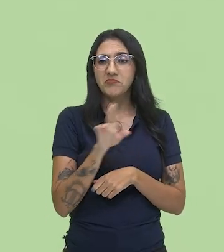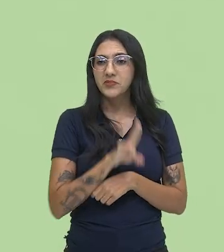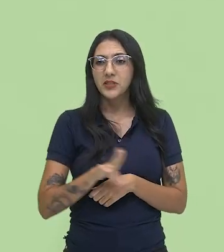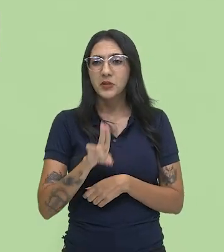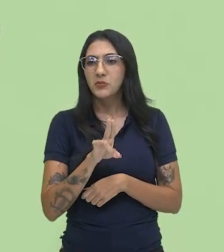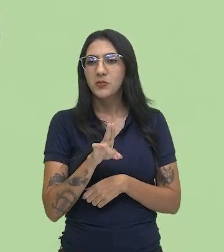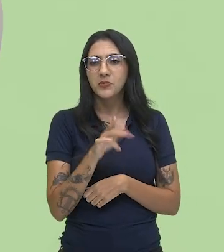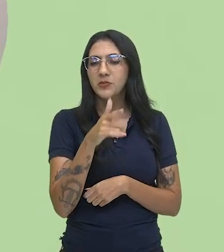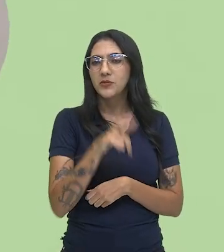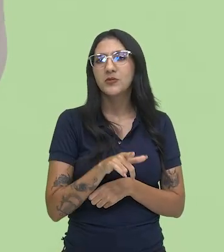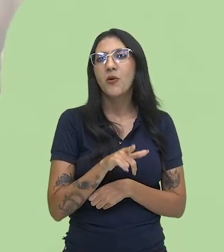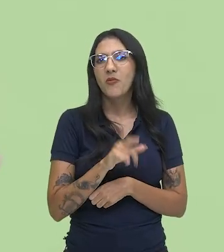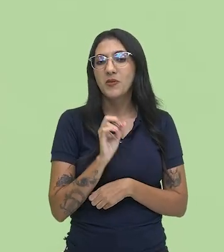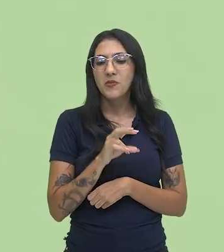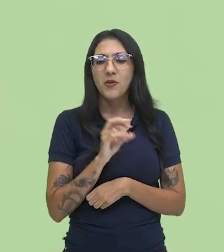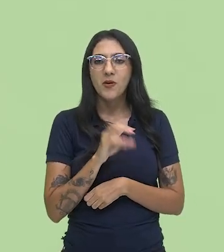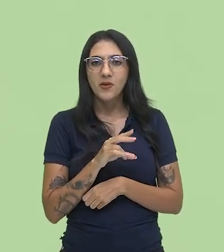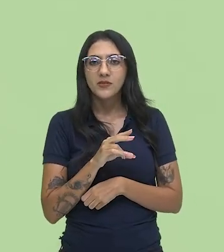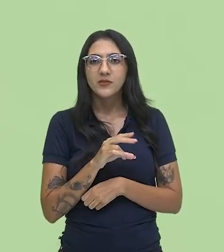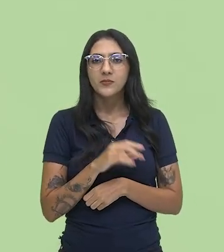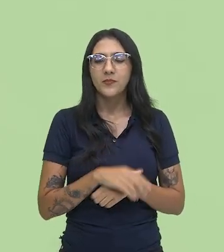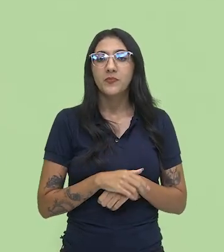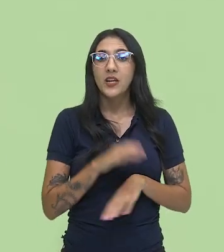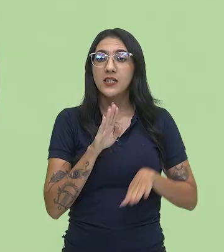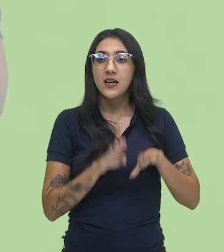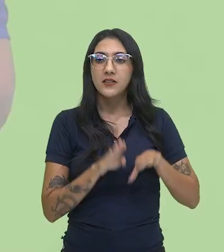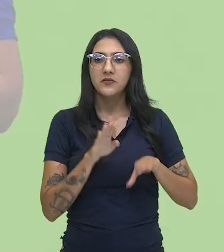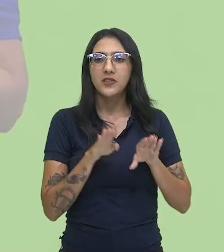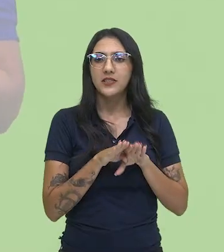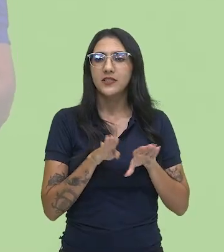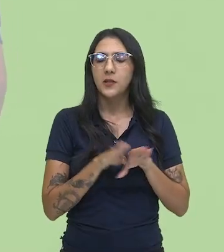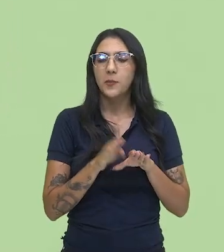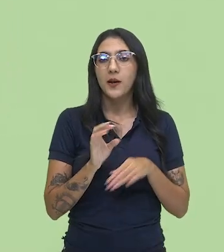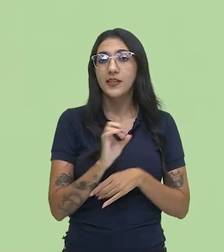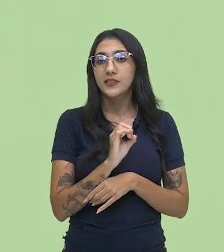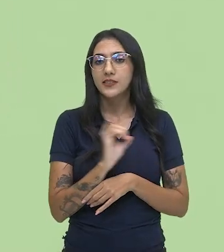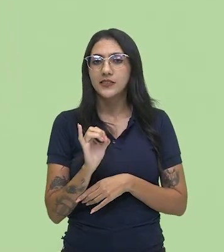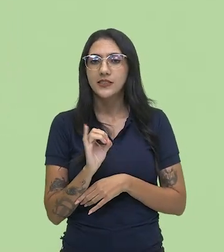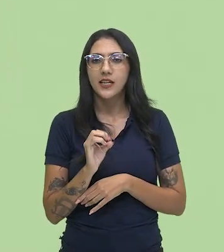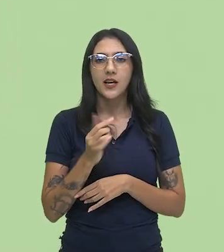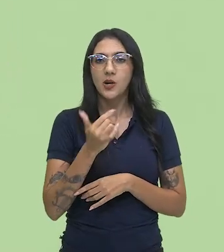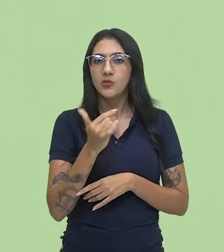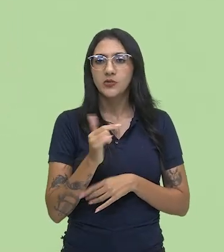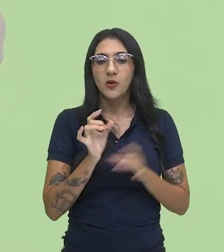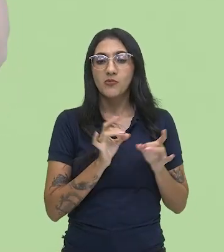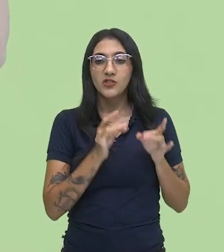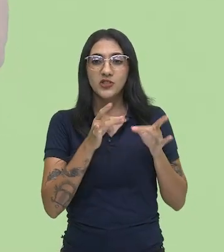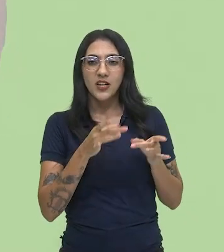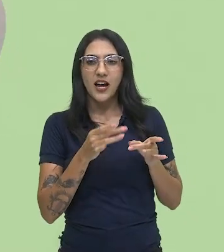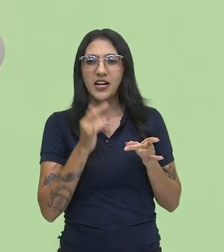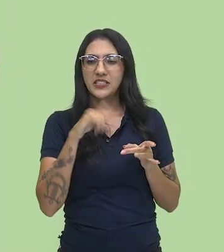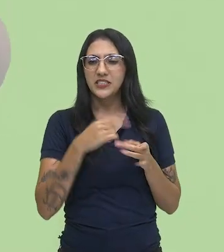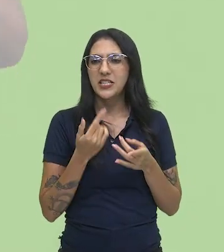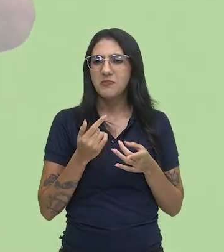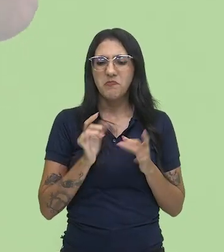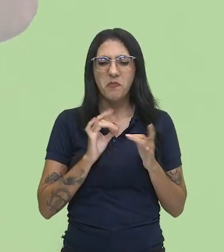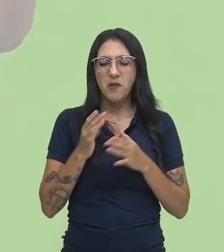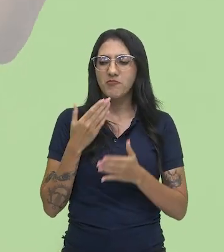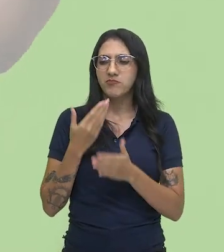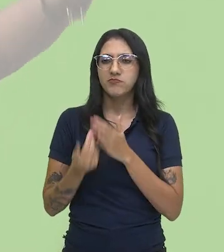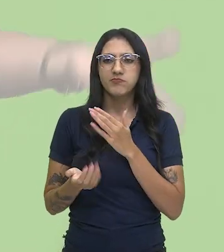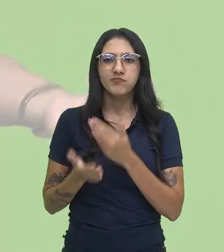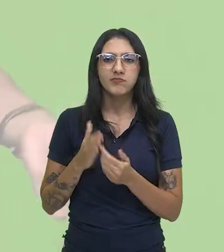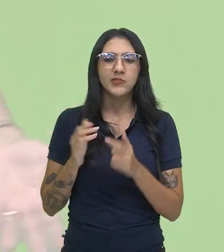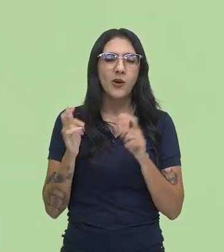reaproveitados e, às vezes, se não tiver um descarte, ele vai ser descartado em